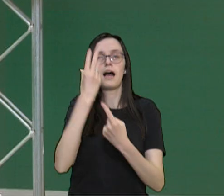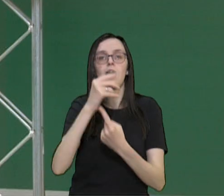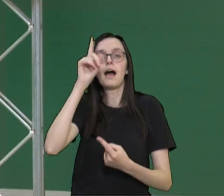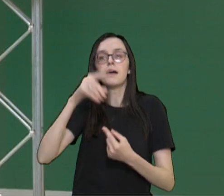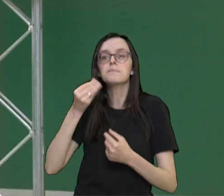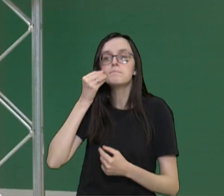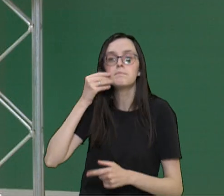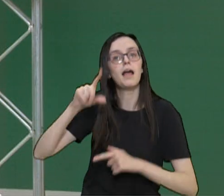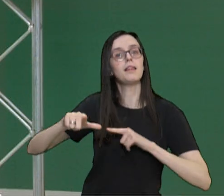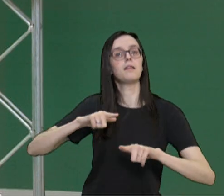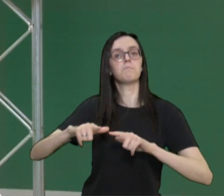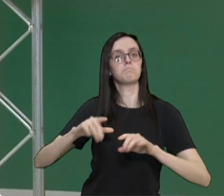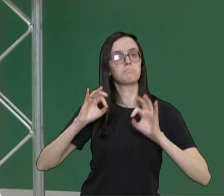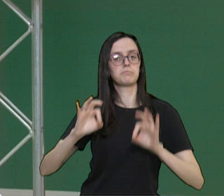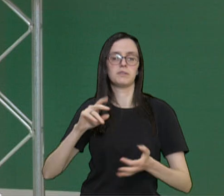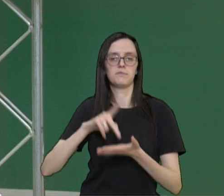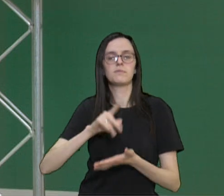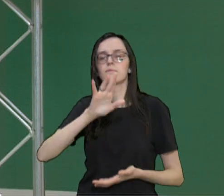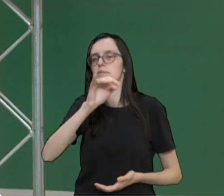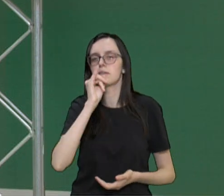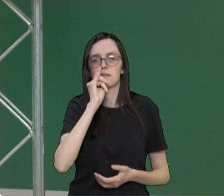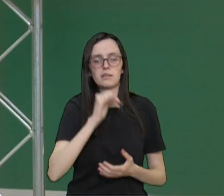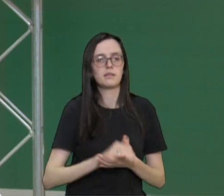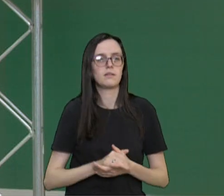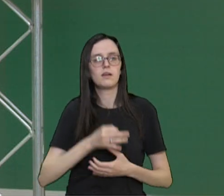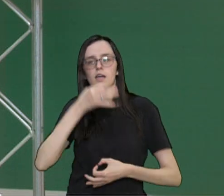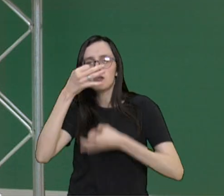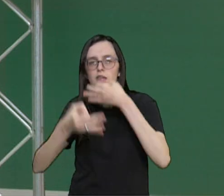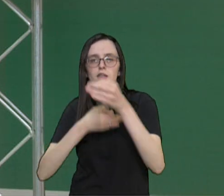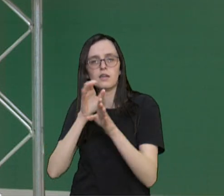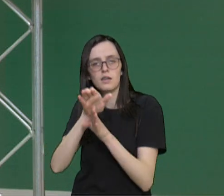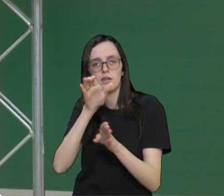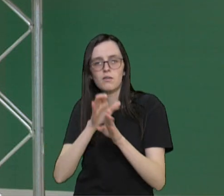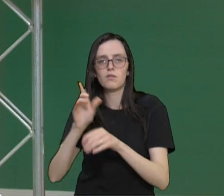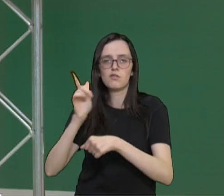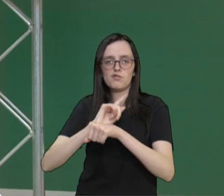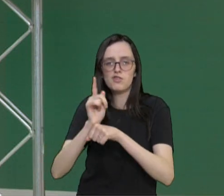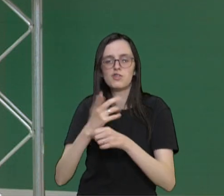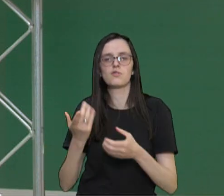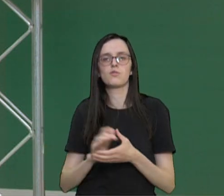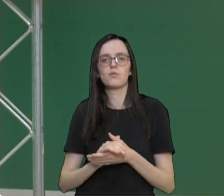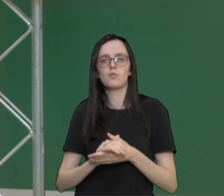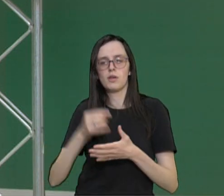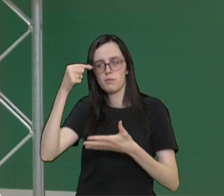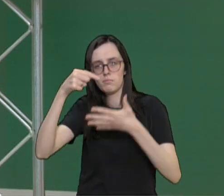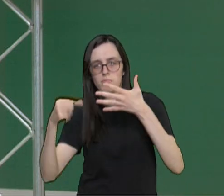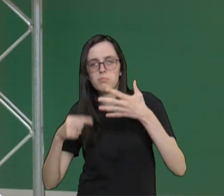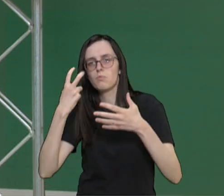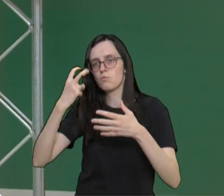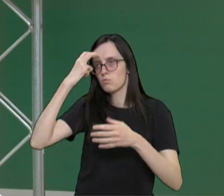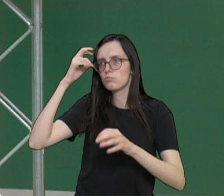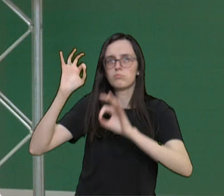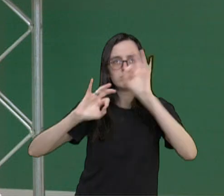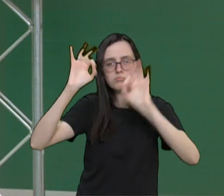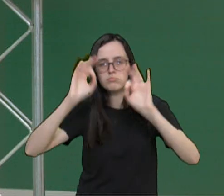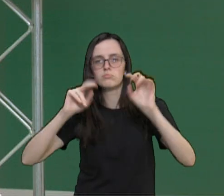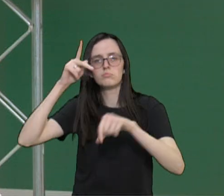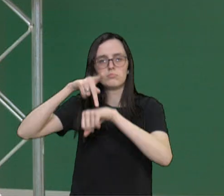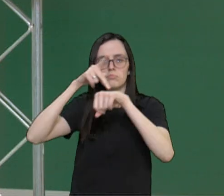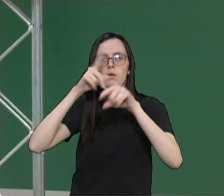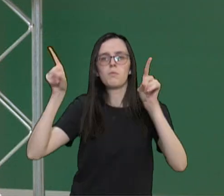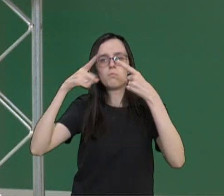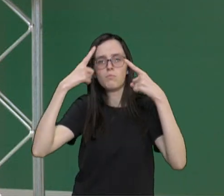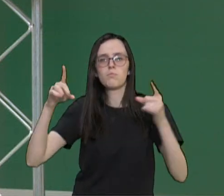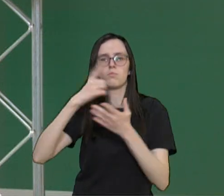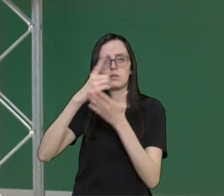renda, como trabalho. Exemplo, crítico, consultor, gestor, curador de eventos culturais, músico, escultor, pintor,